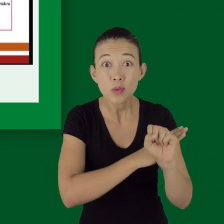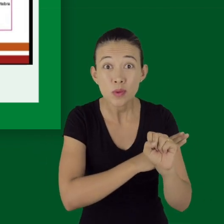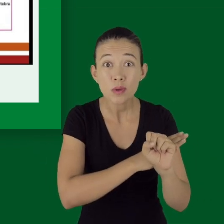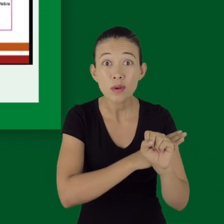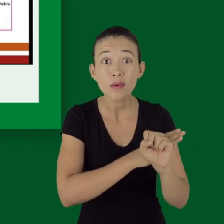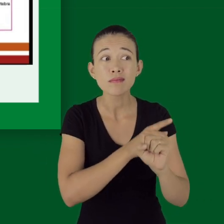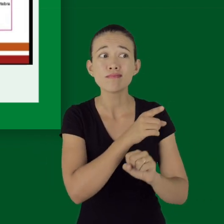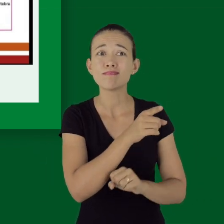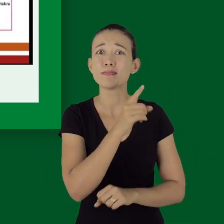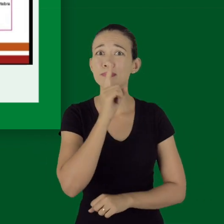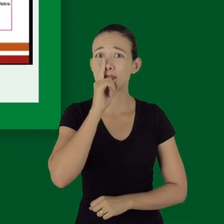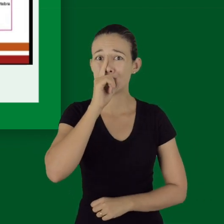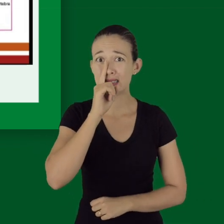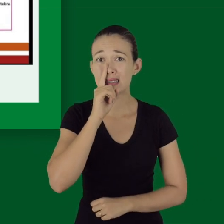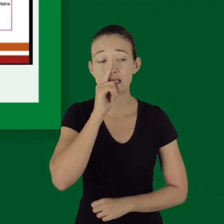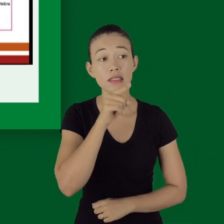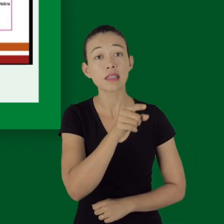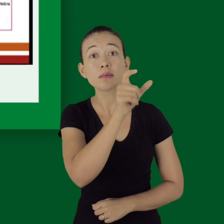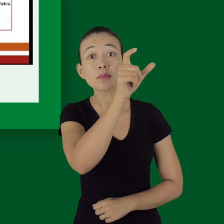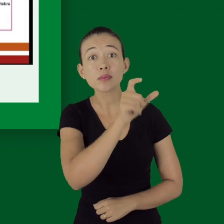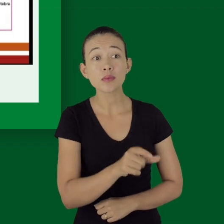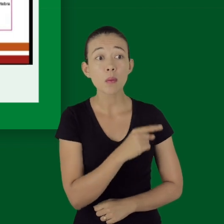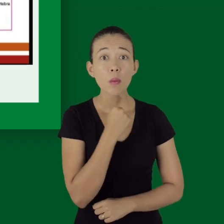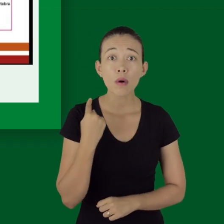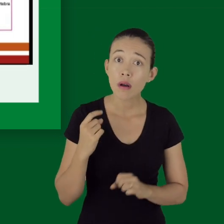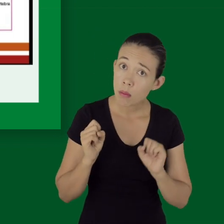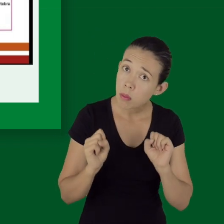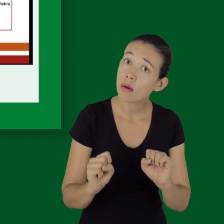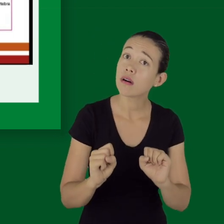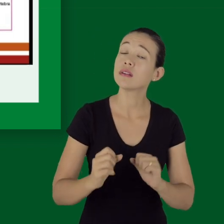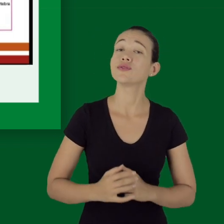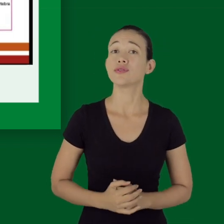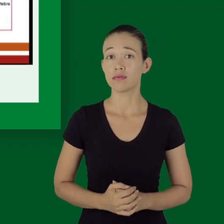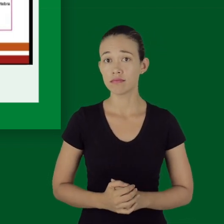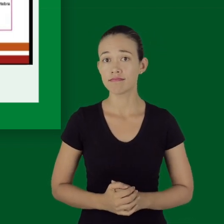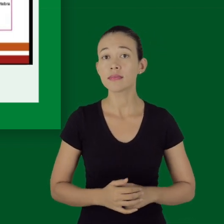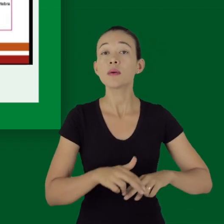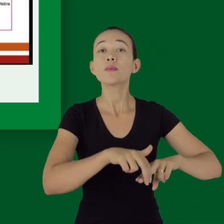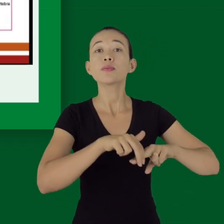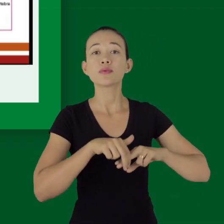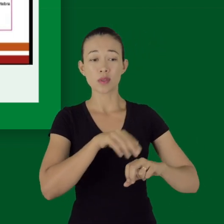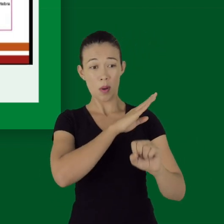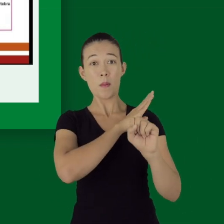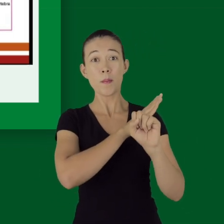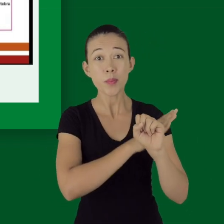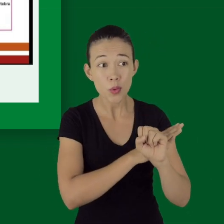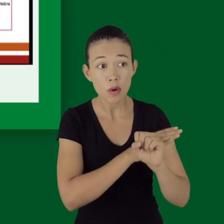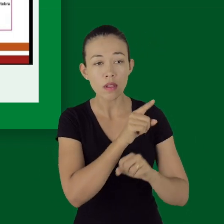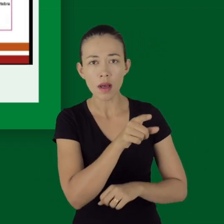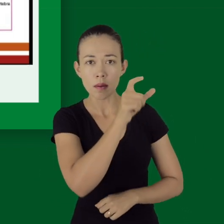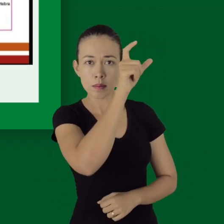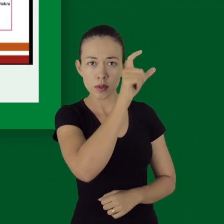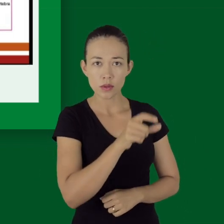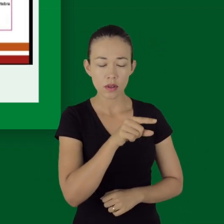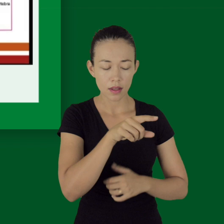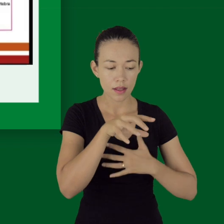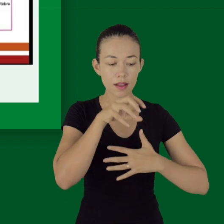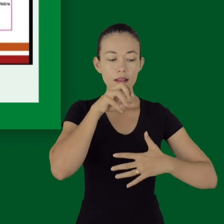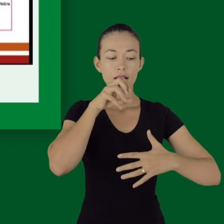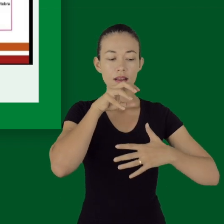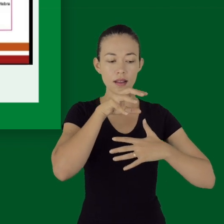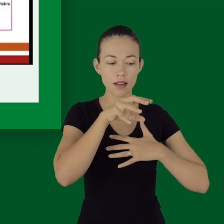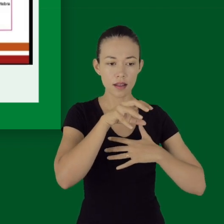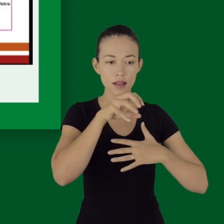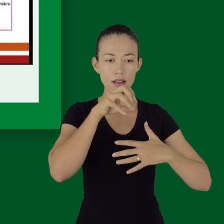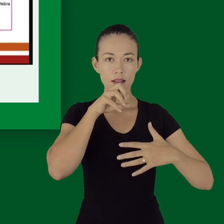isso que dificilmente a gente vê comprometimento de C1 e C2 e o paciente ainda tendo capacidade de